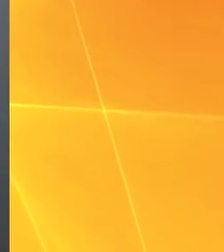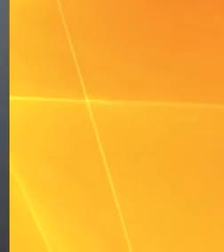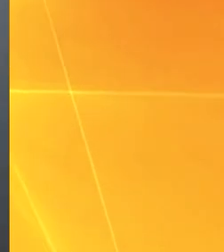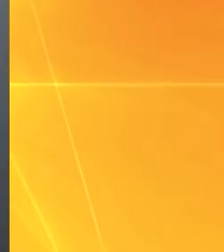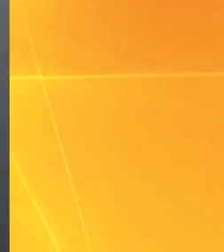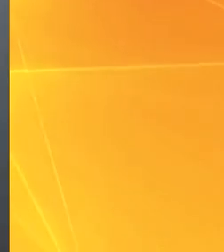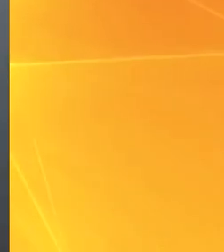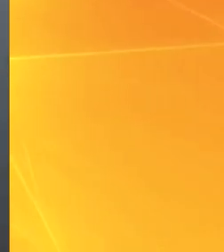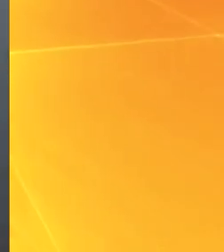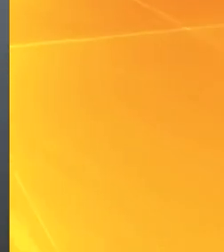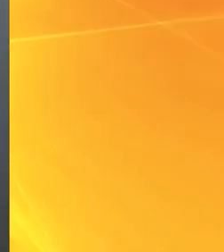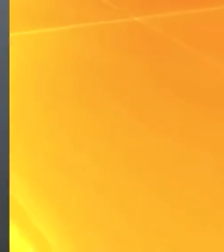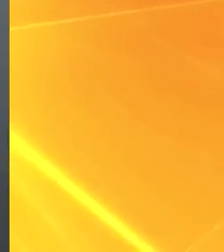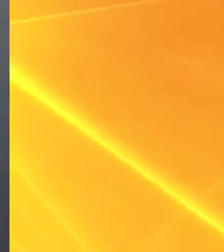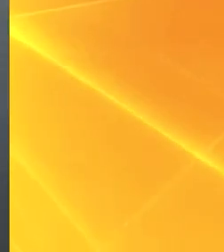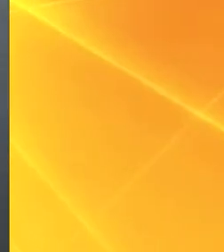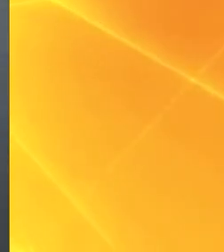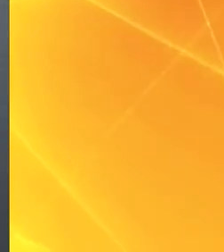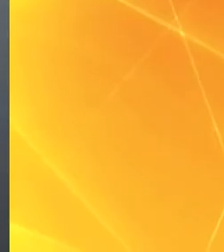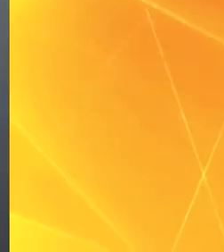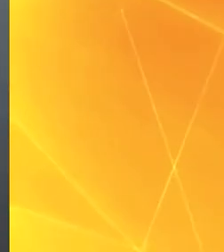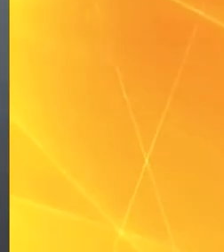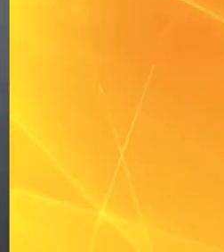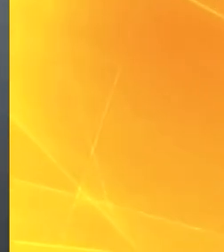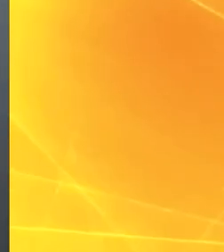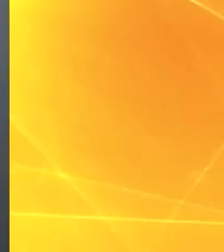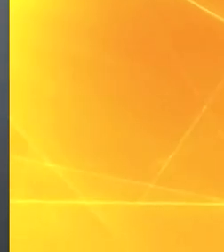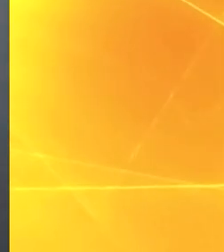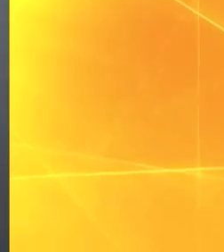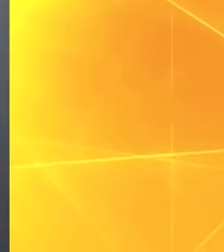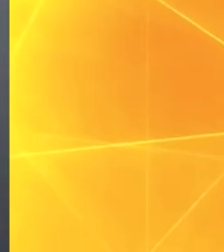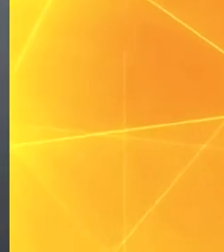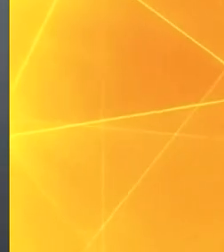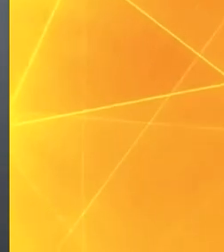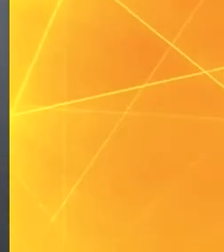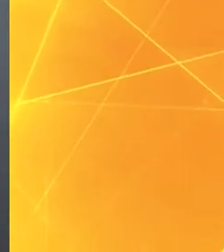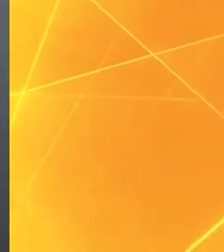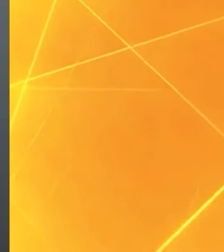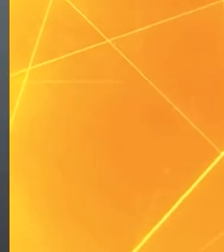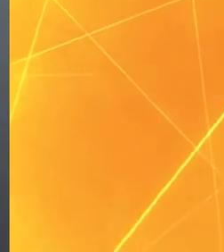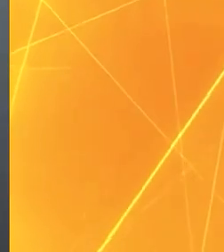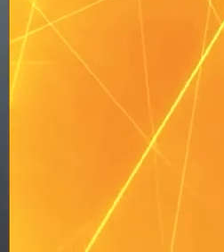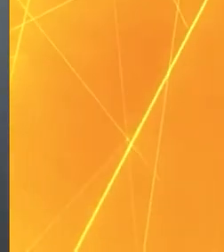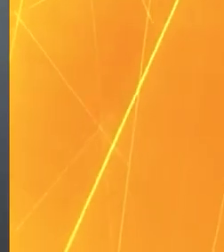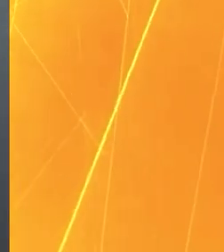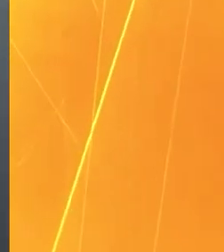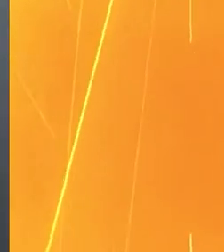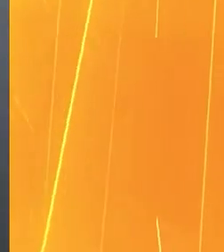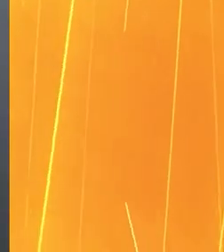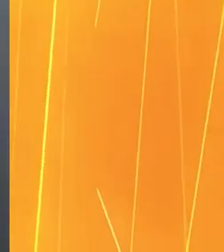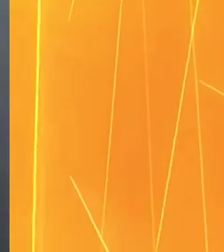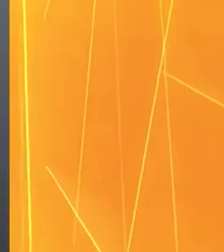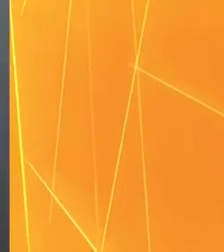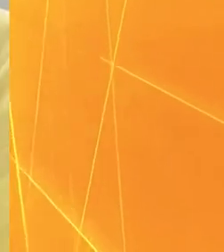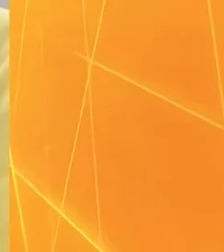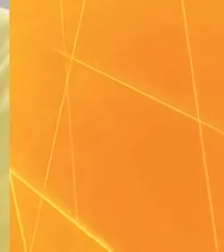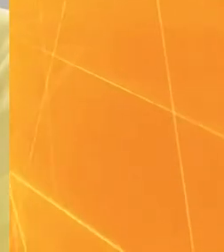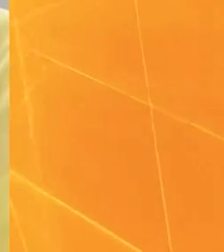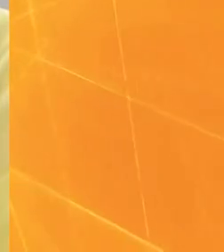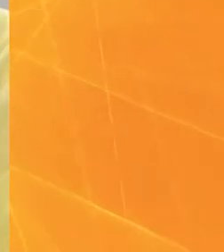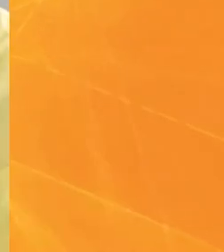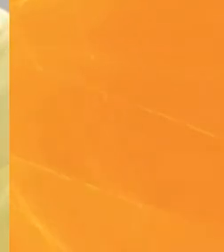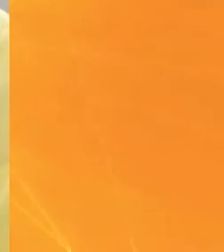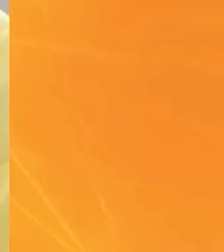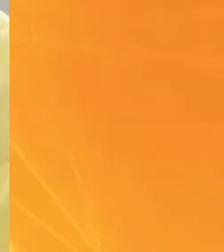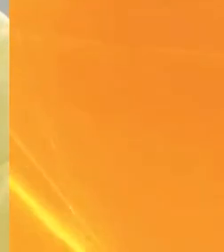doutrina criancinhas, desviando elas da família tradicional brasileira. Da qualidade de prefeito de